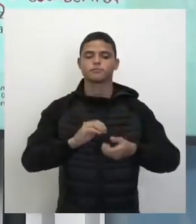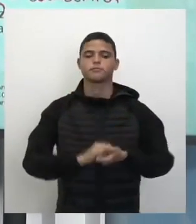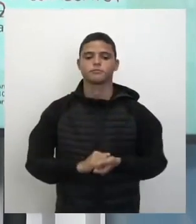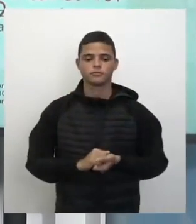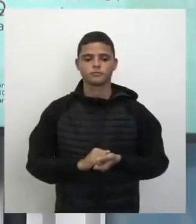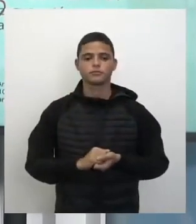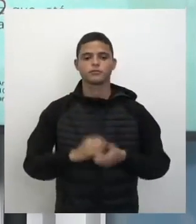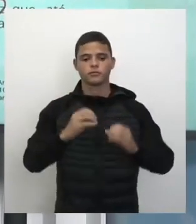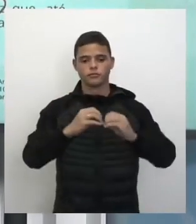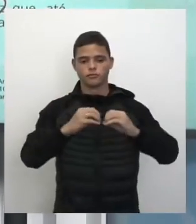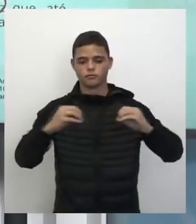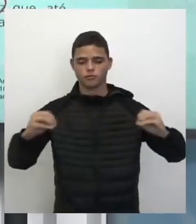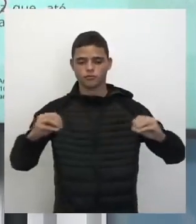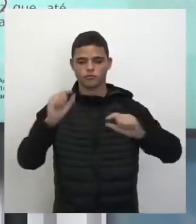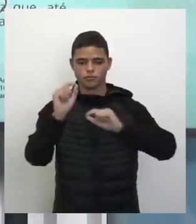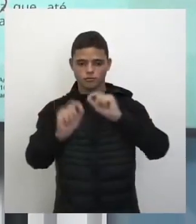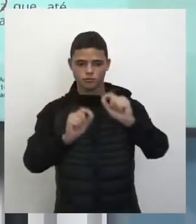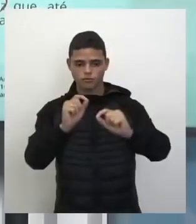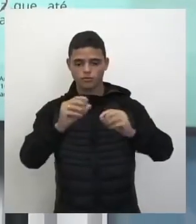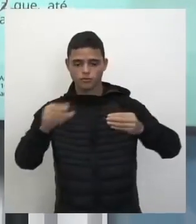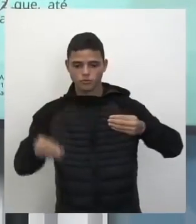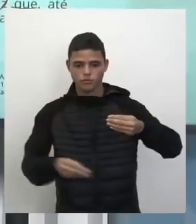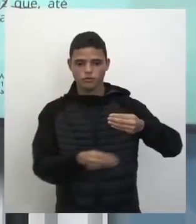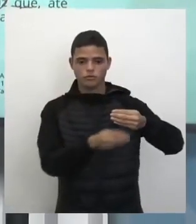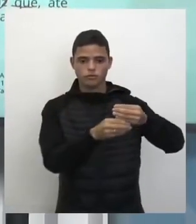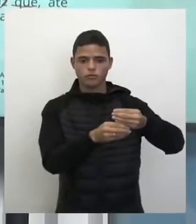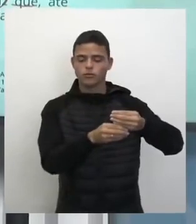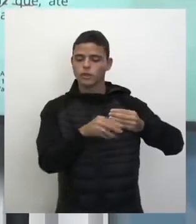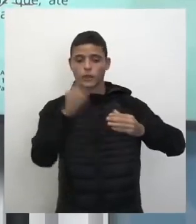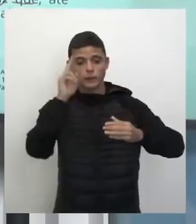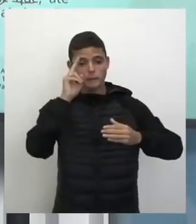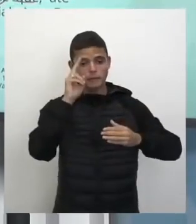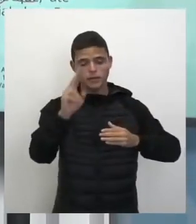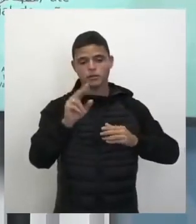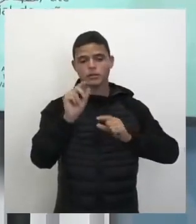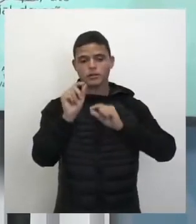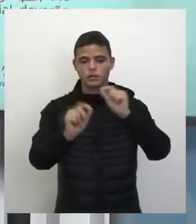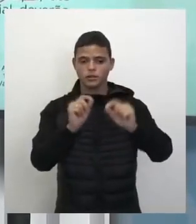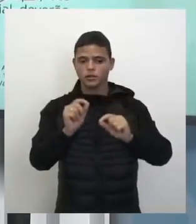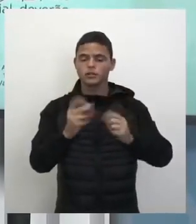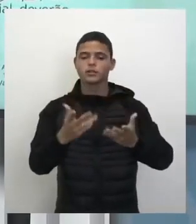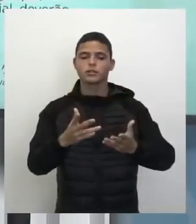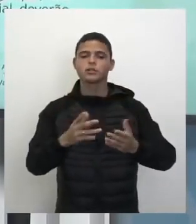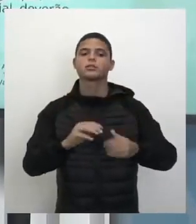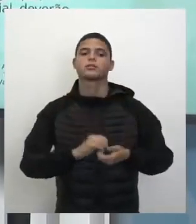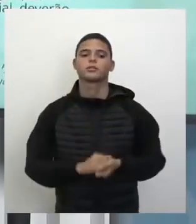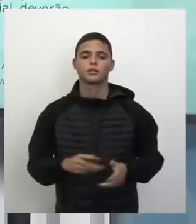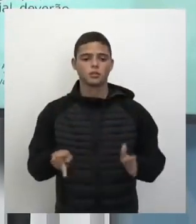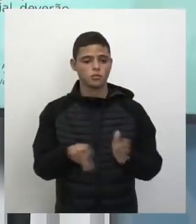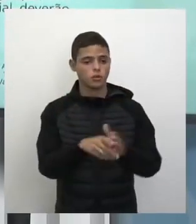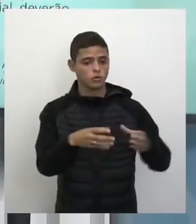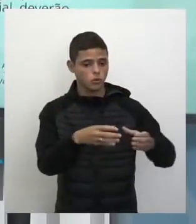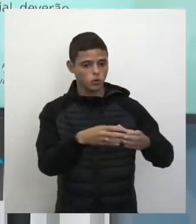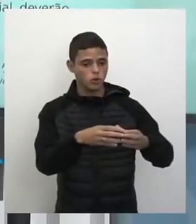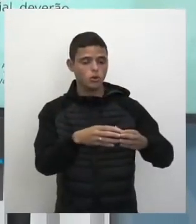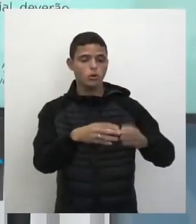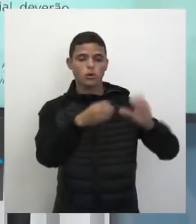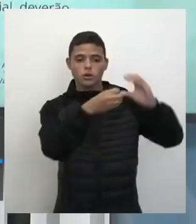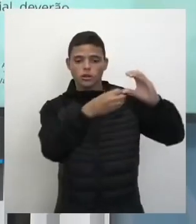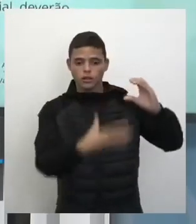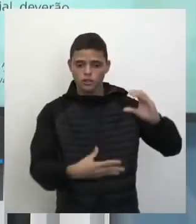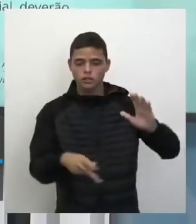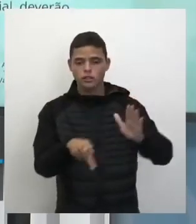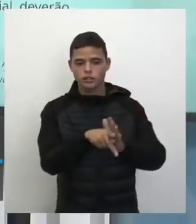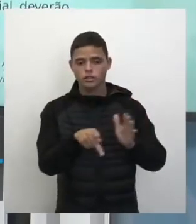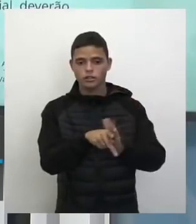a oração que vem em seguida, ela está complementando a oração principal no que o Instituto diz. É uma característica das